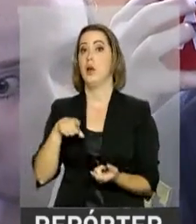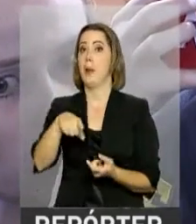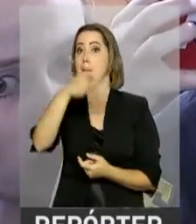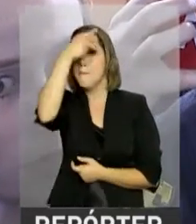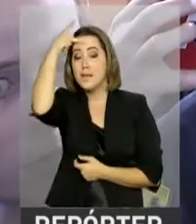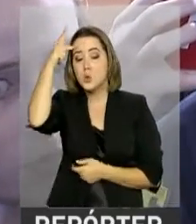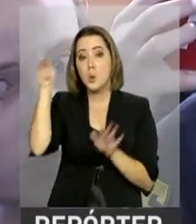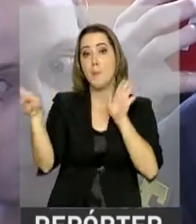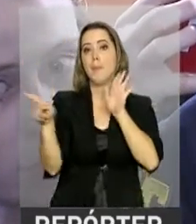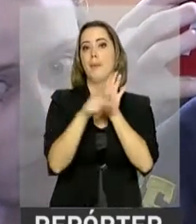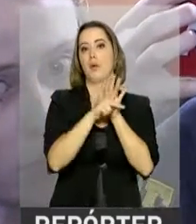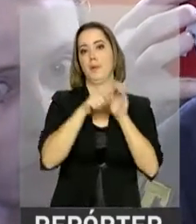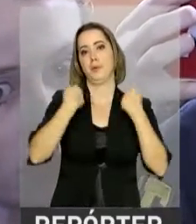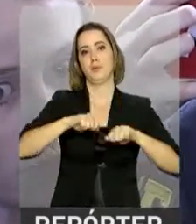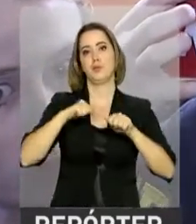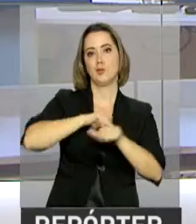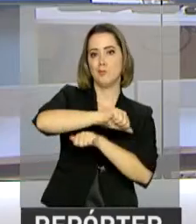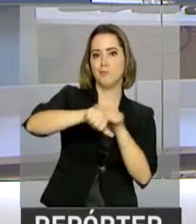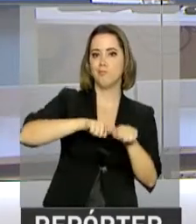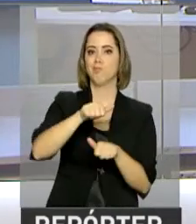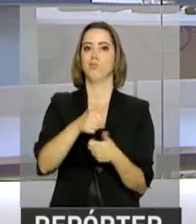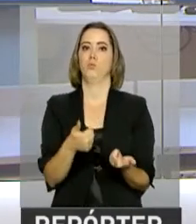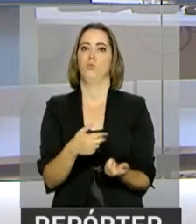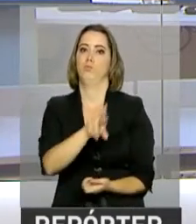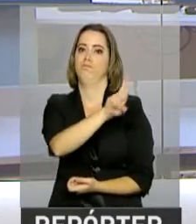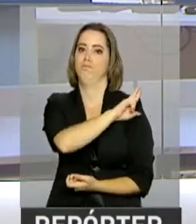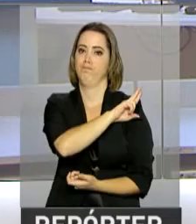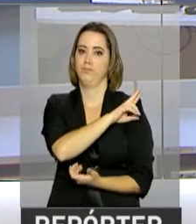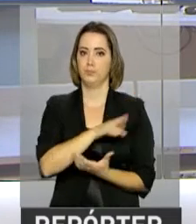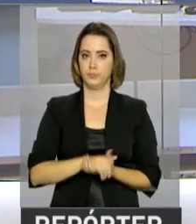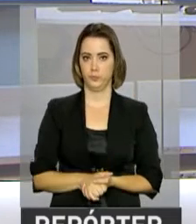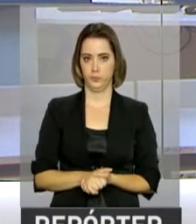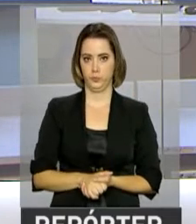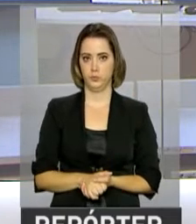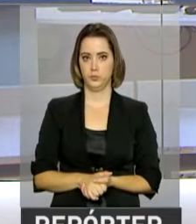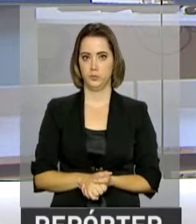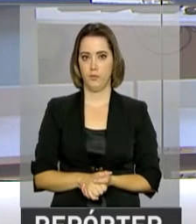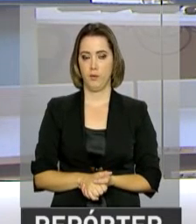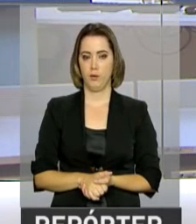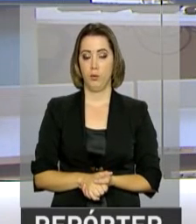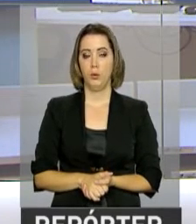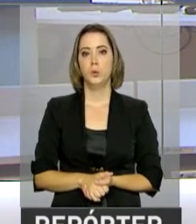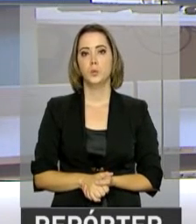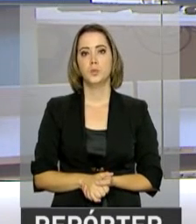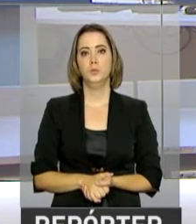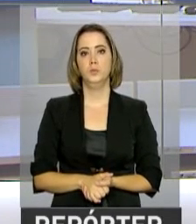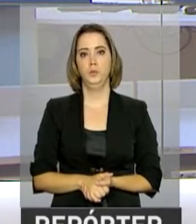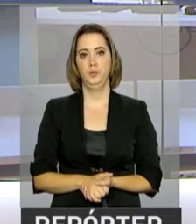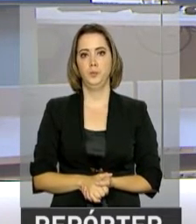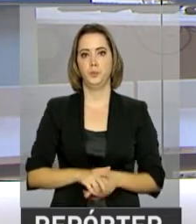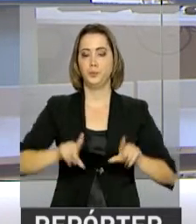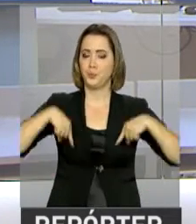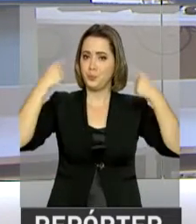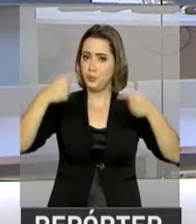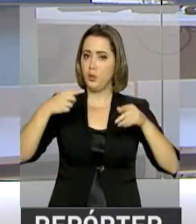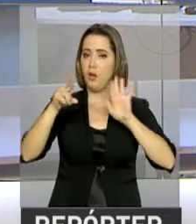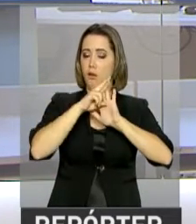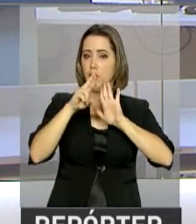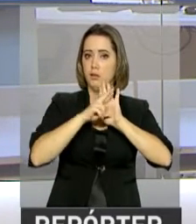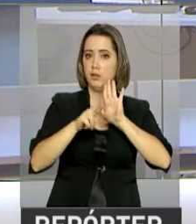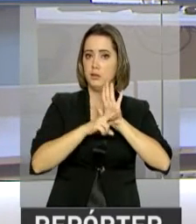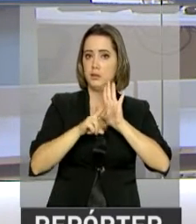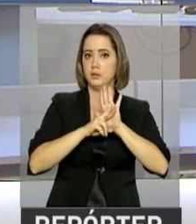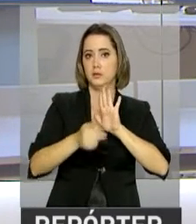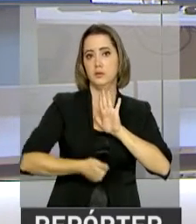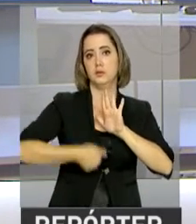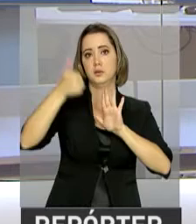precisa mudar o seu comportamento regras mais claras para a inclusão de empresas e divulgação dos dados